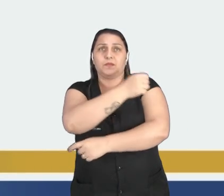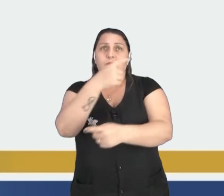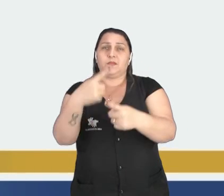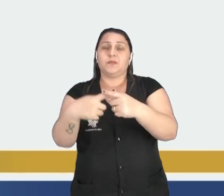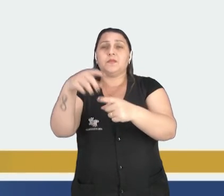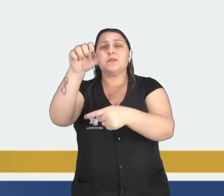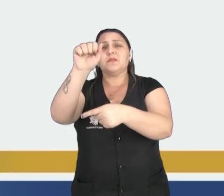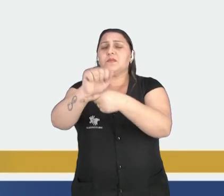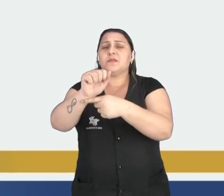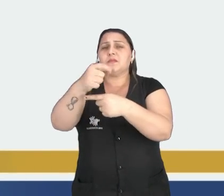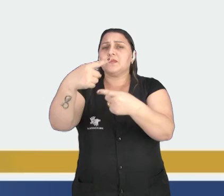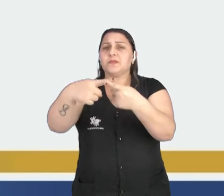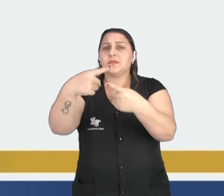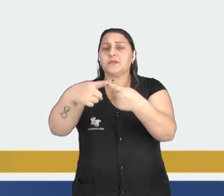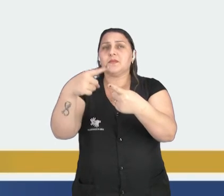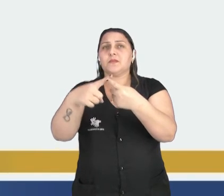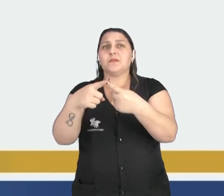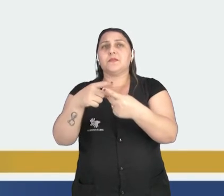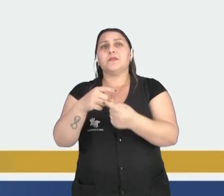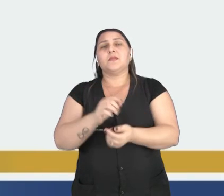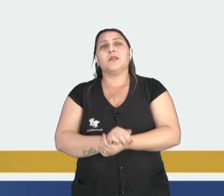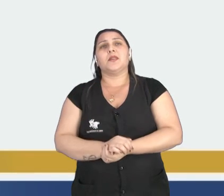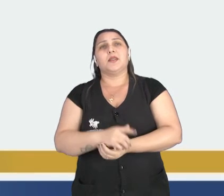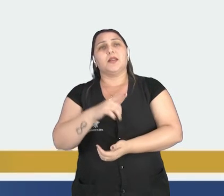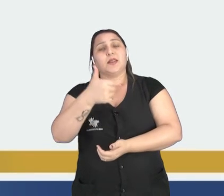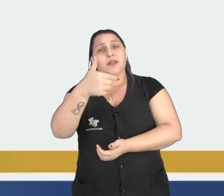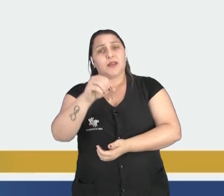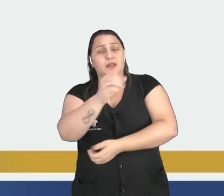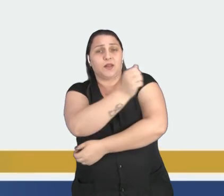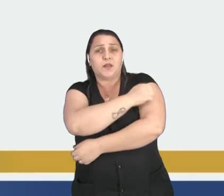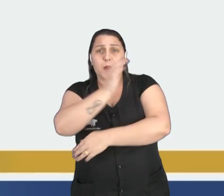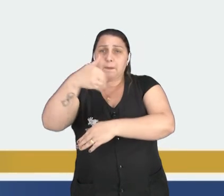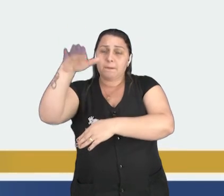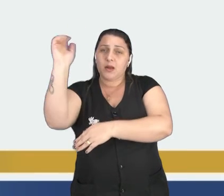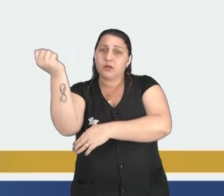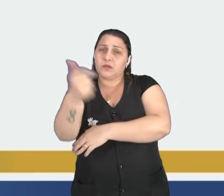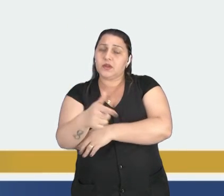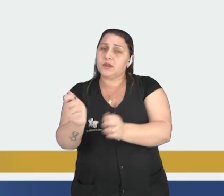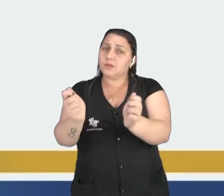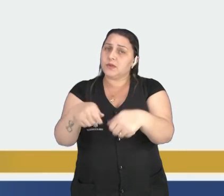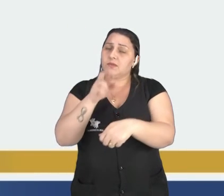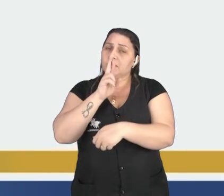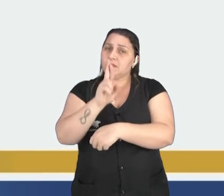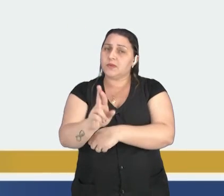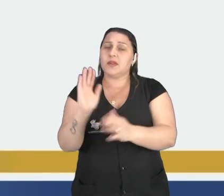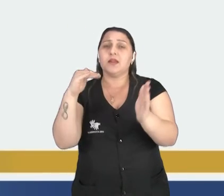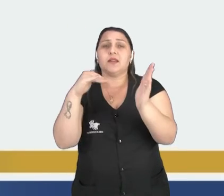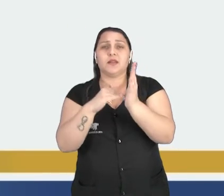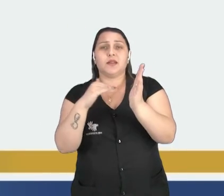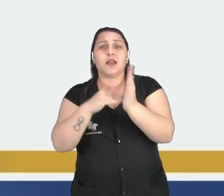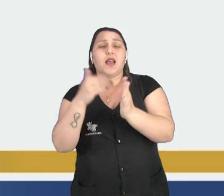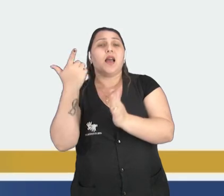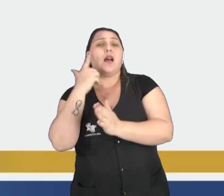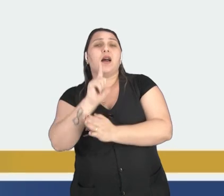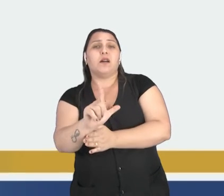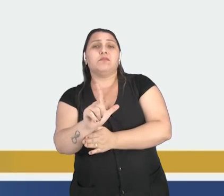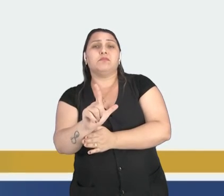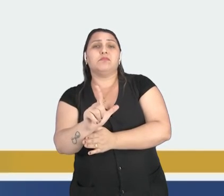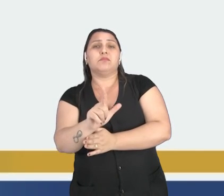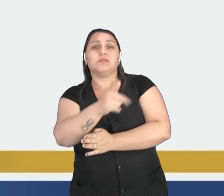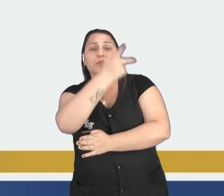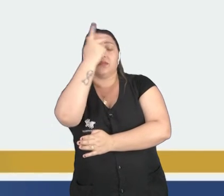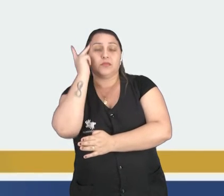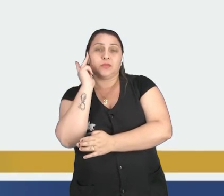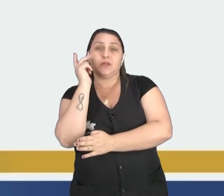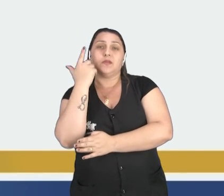a letra A? Porque, com certeza, eu vou ter 10 alunos a mais do que as possíveis respostas. Até chegar lá, alguém vai acertar. Por